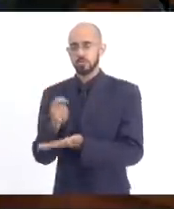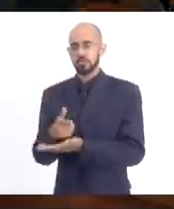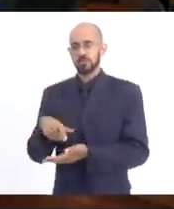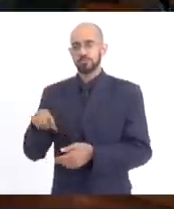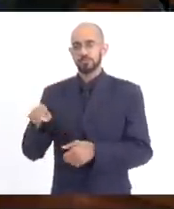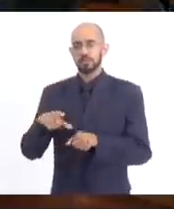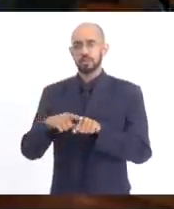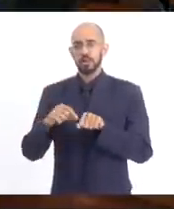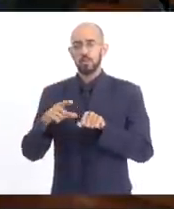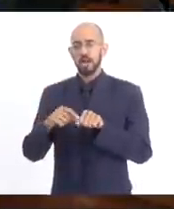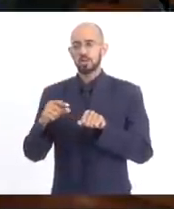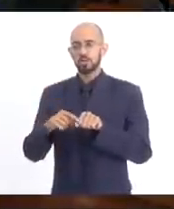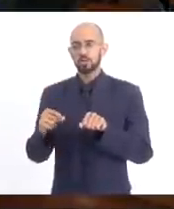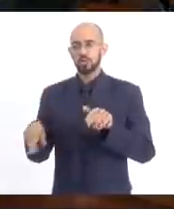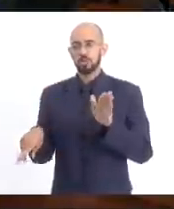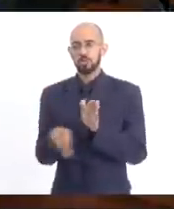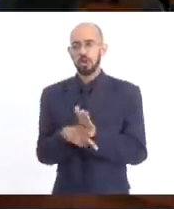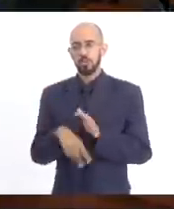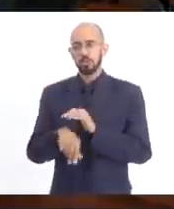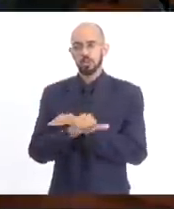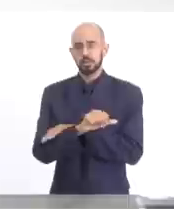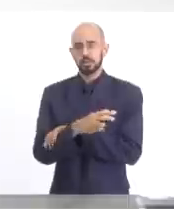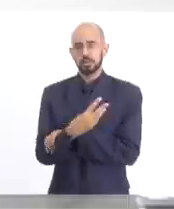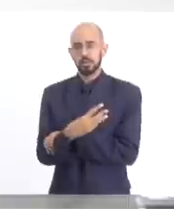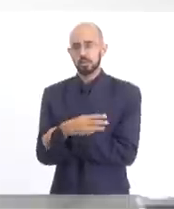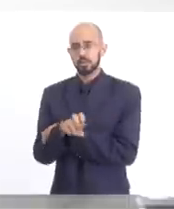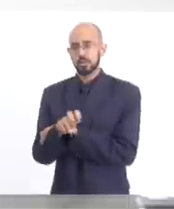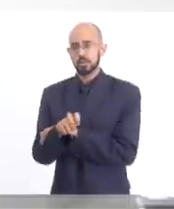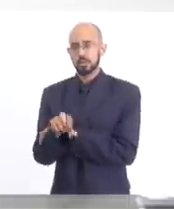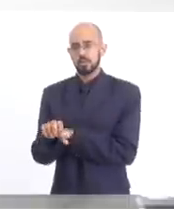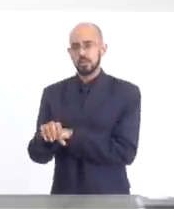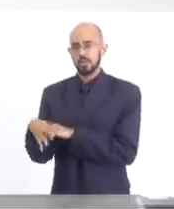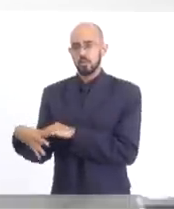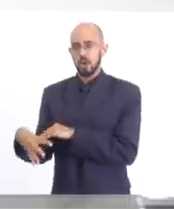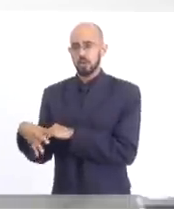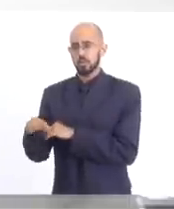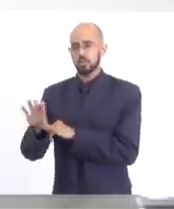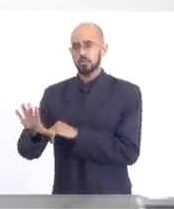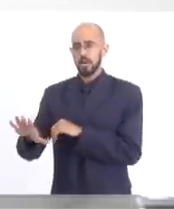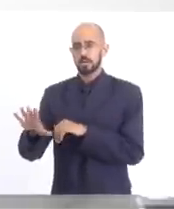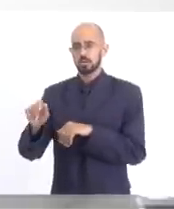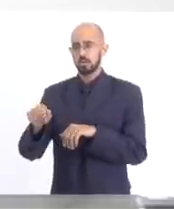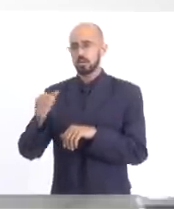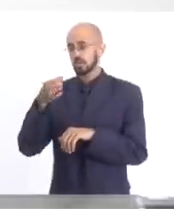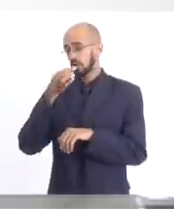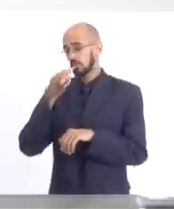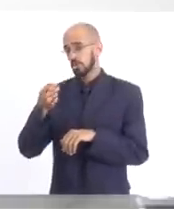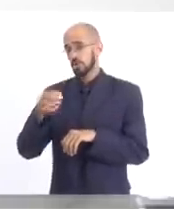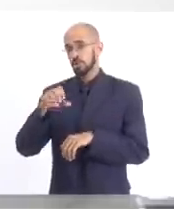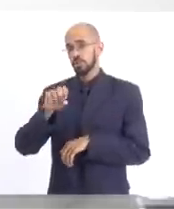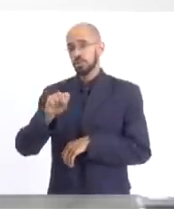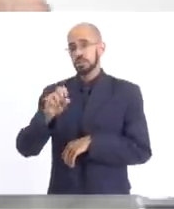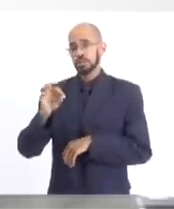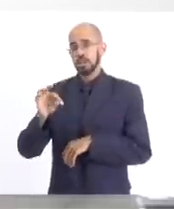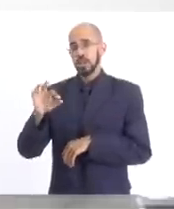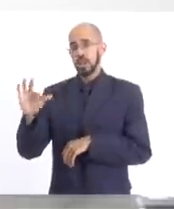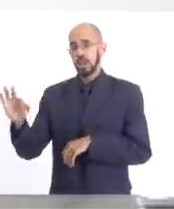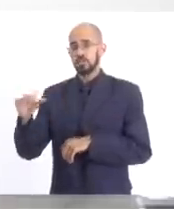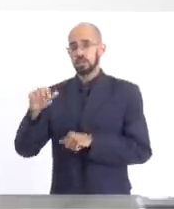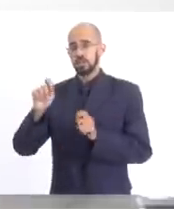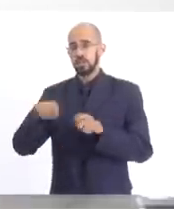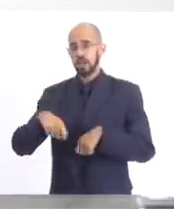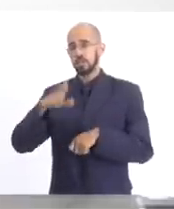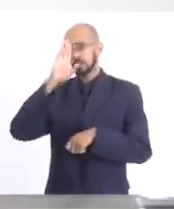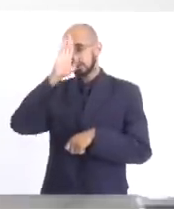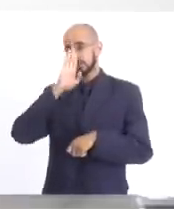artigo específico da 13.594. Tá? Com esse parecer do STF, a gente pode isentar